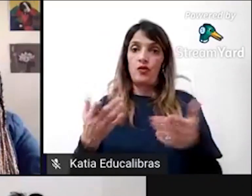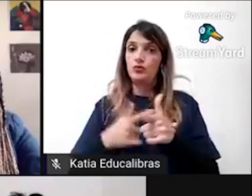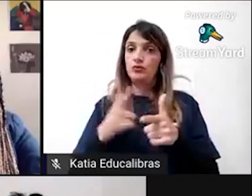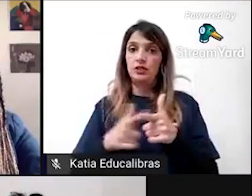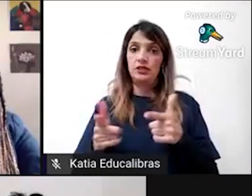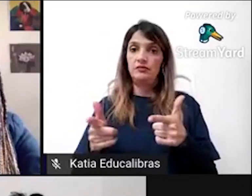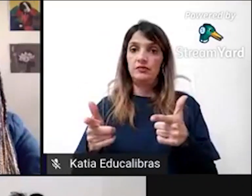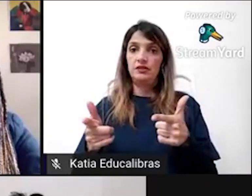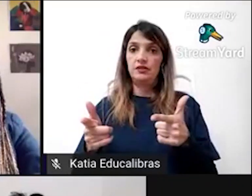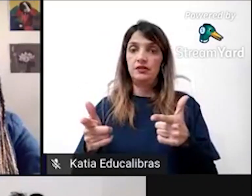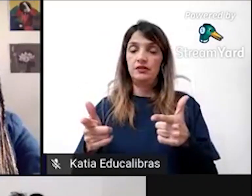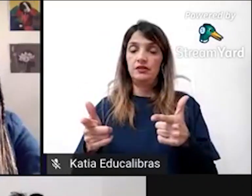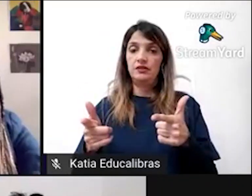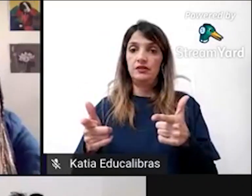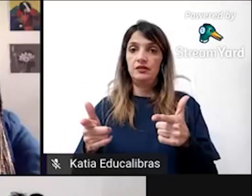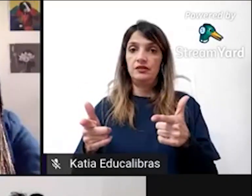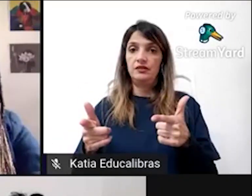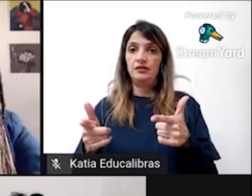vocês.